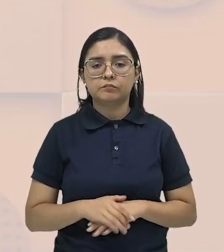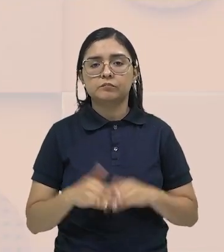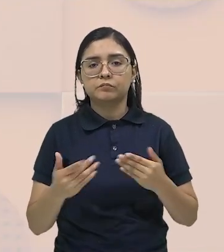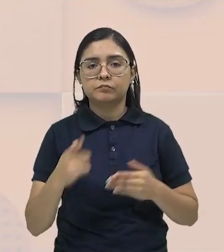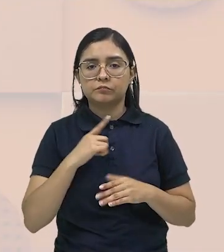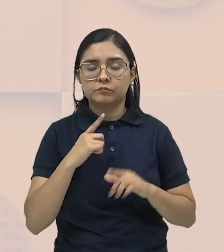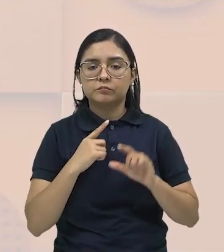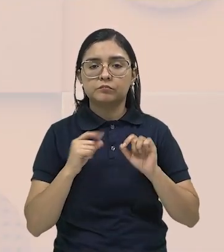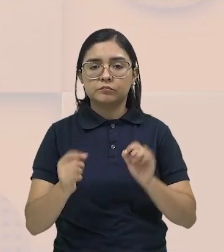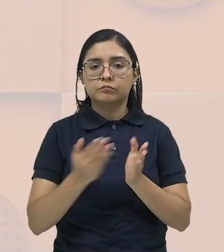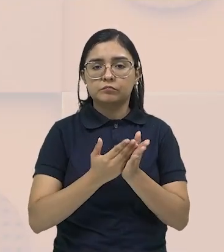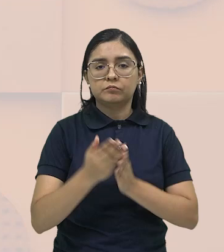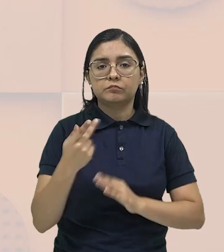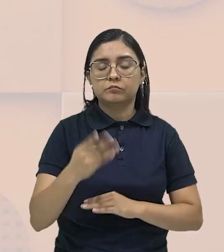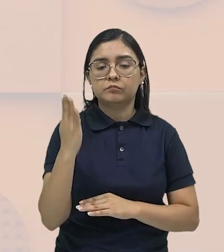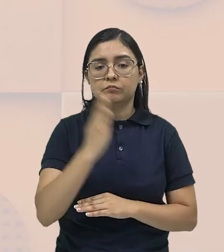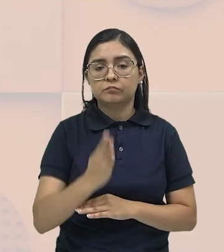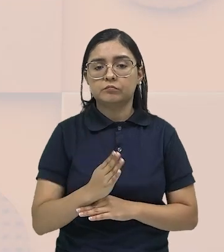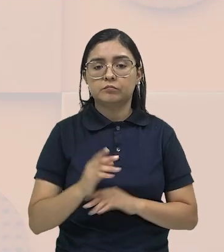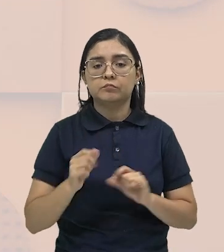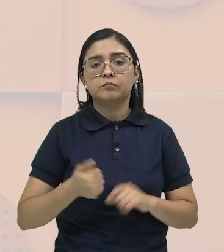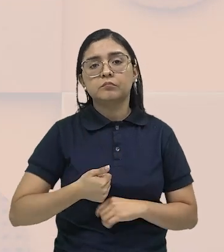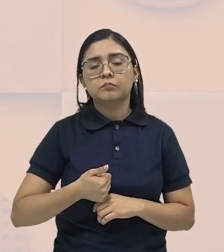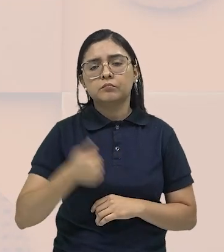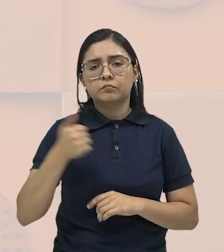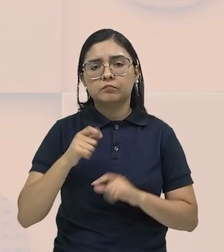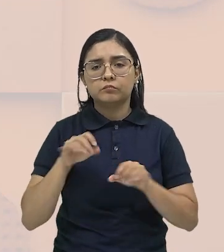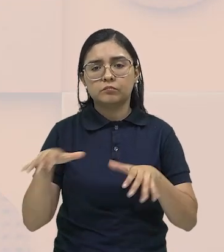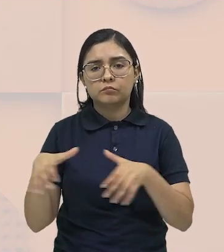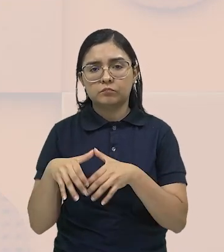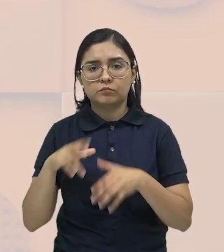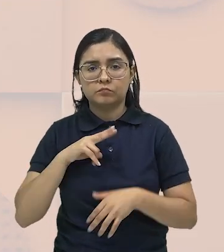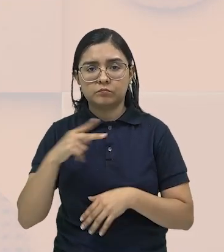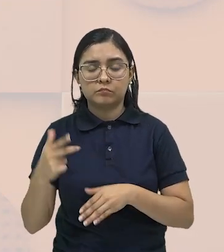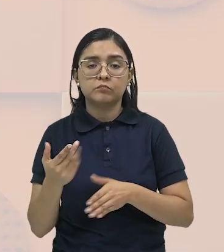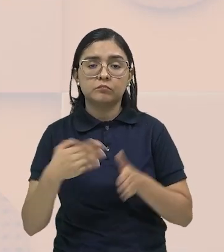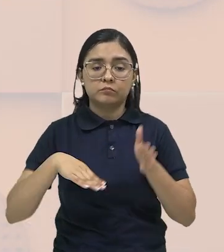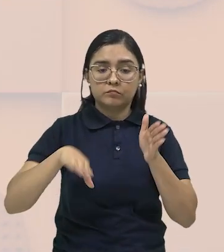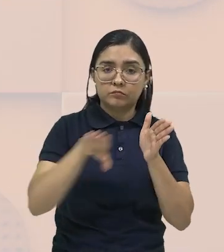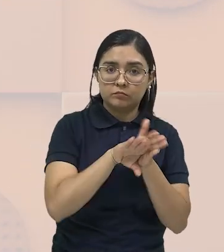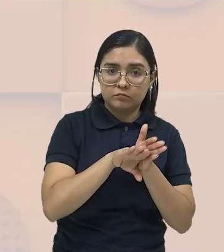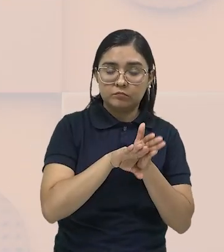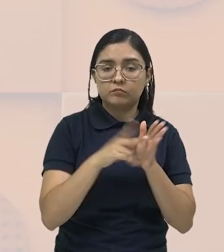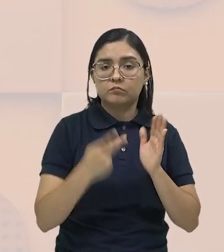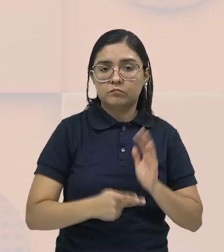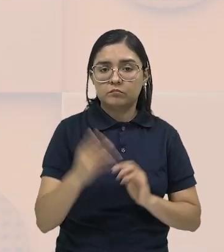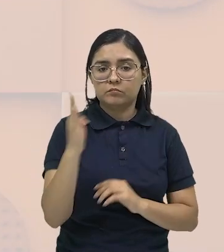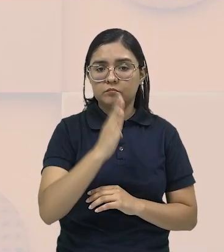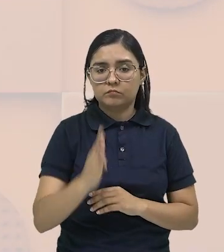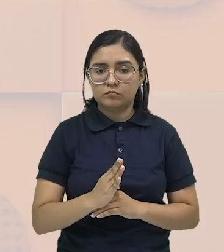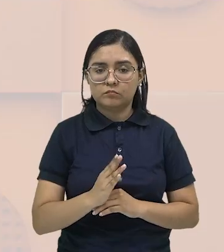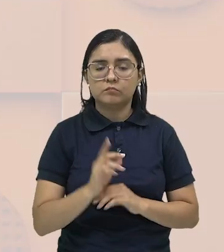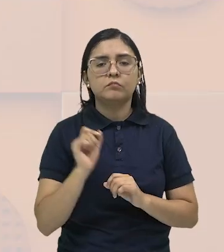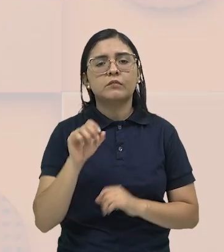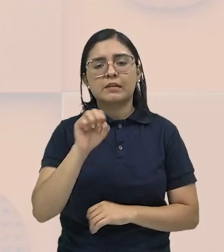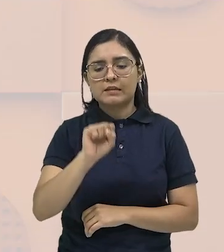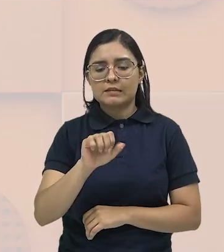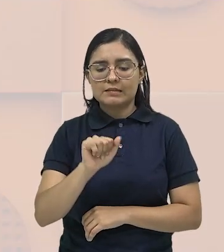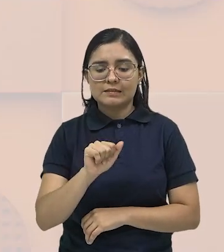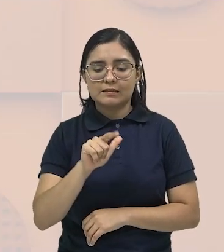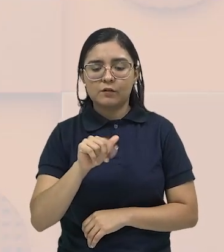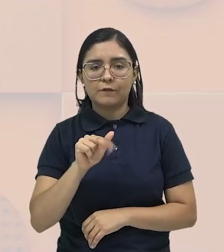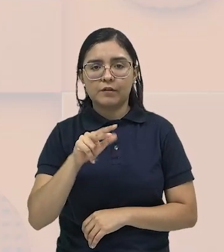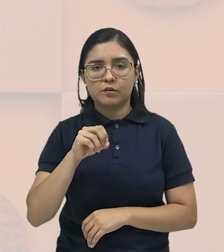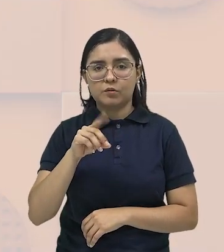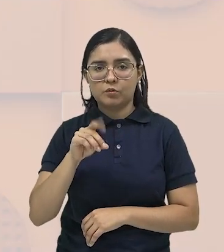Brasil? Primeiramente, a corte vai chegar, né, e vai se localizar ali em Salvador, né, e